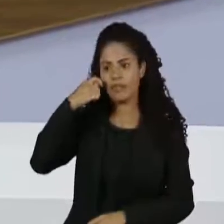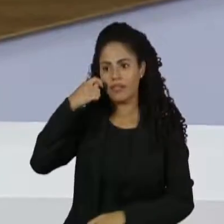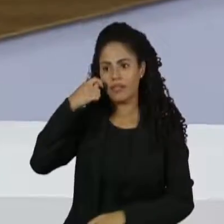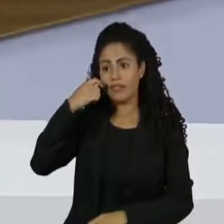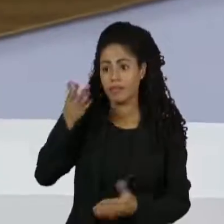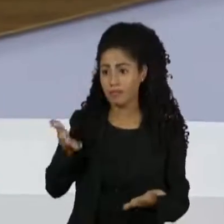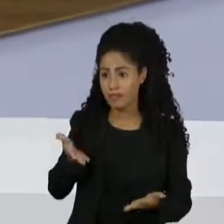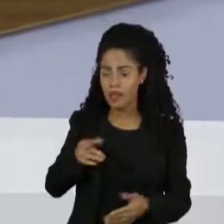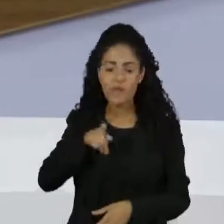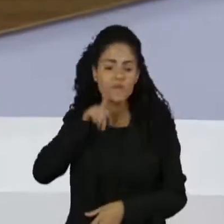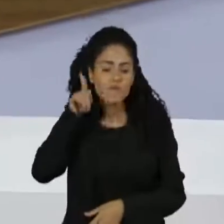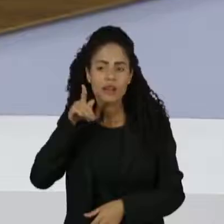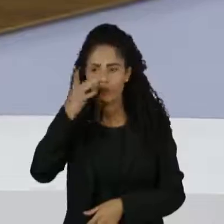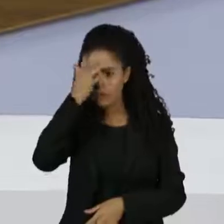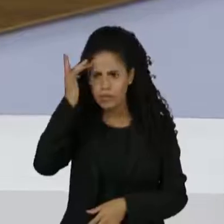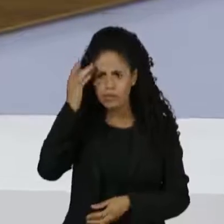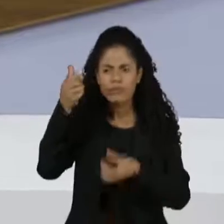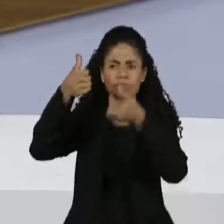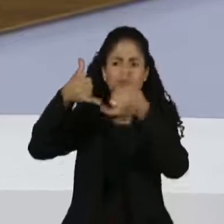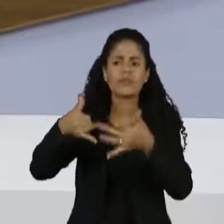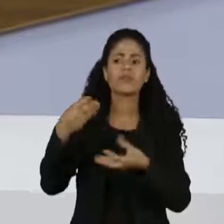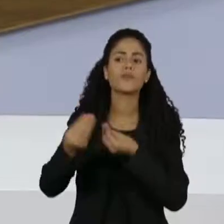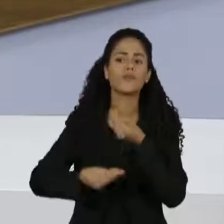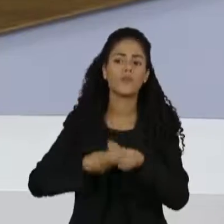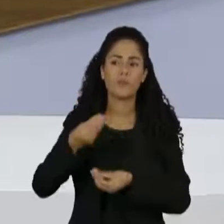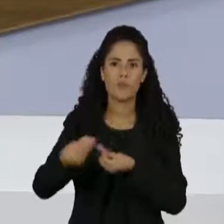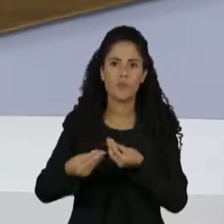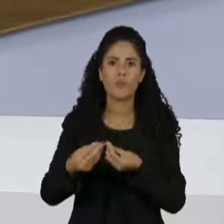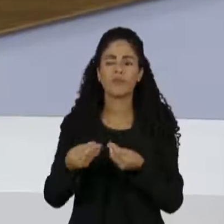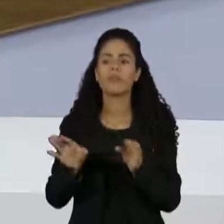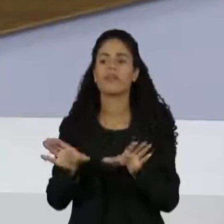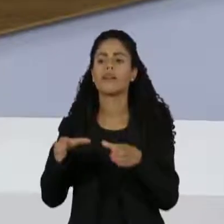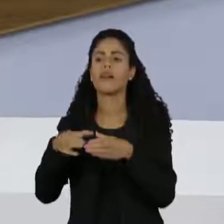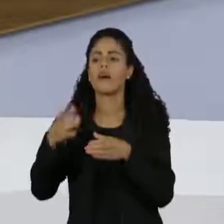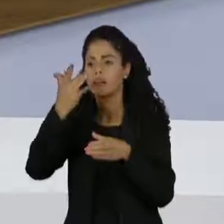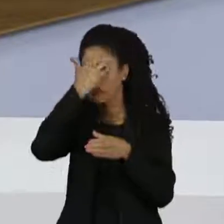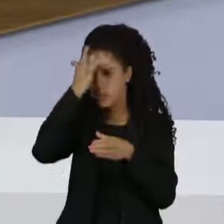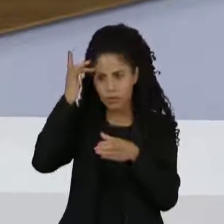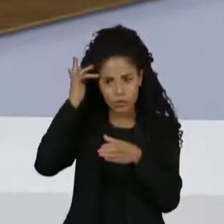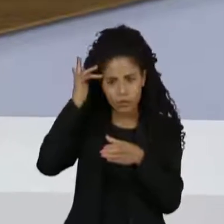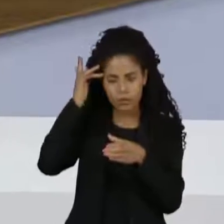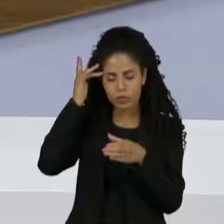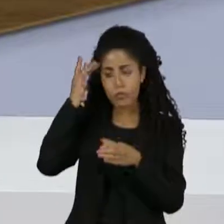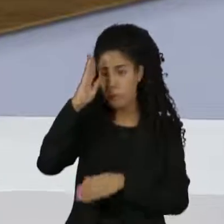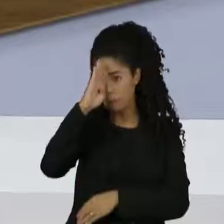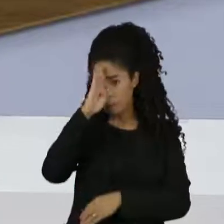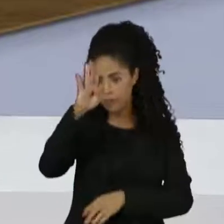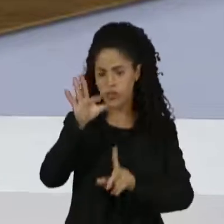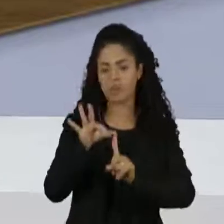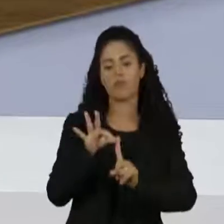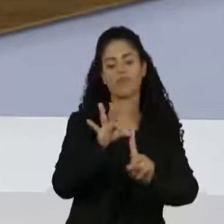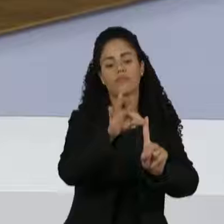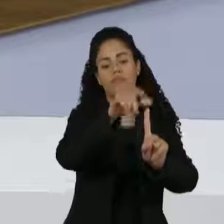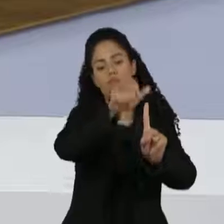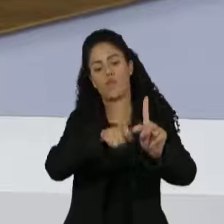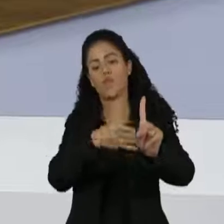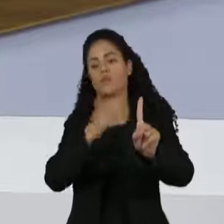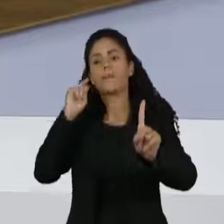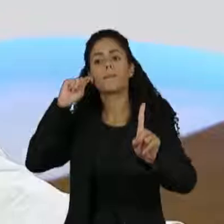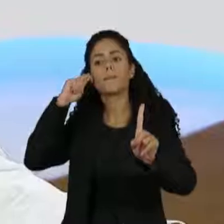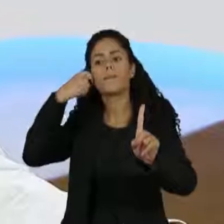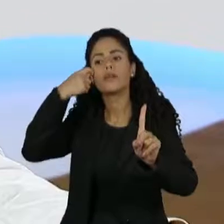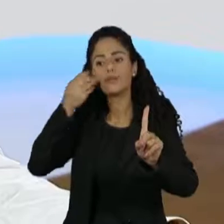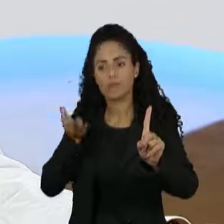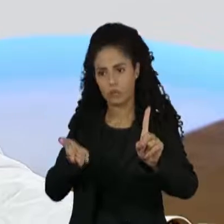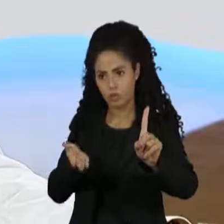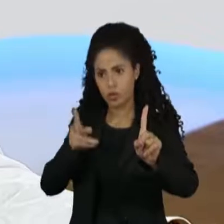são pardos. Então, eu queria que você falasse disso também, desse protagonismo na frente da câmera, atrás da câmera, como o